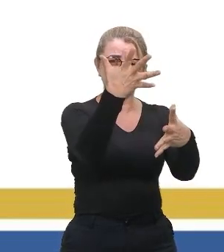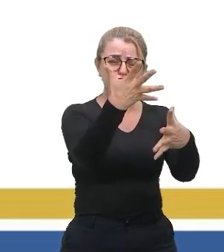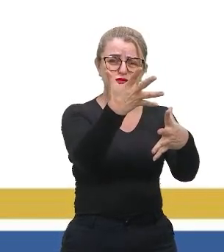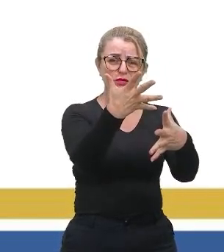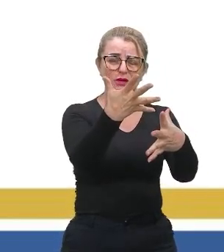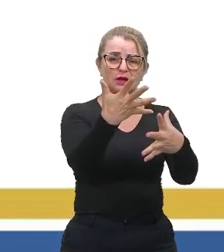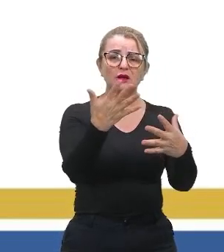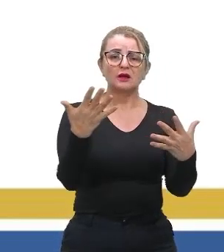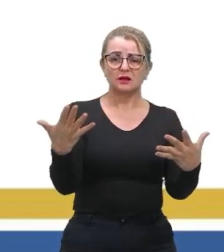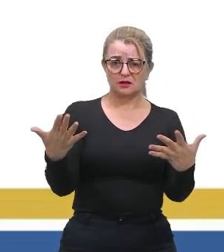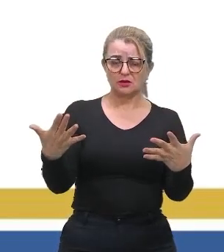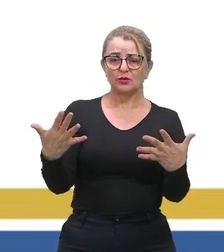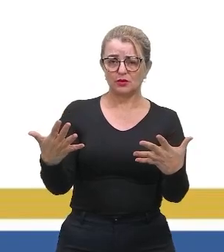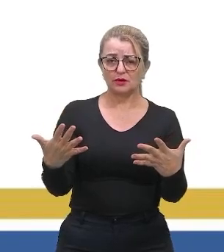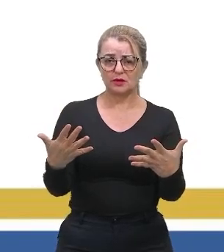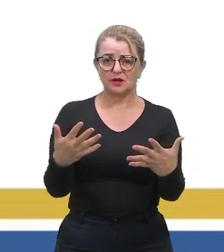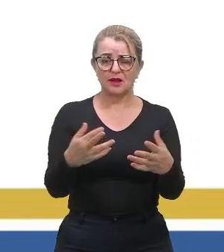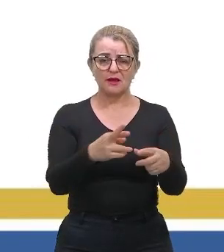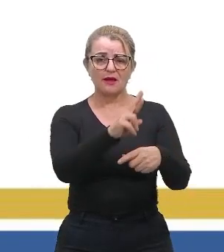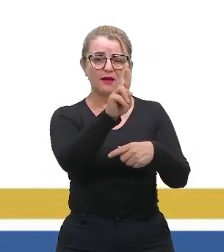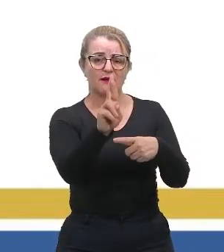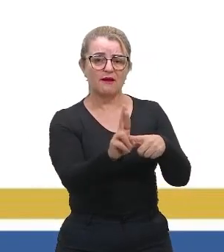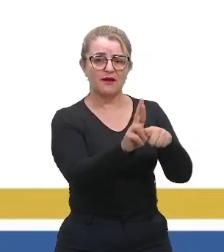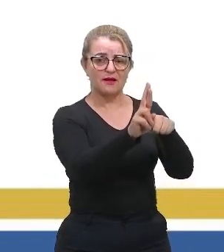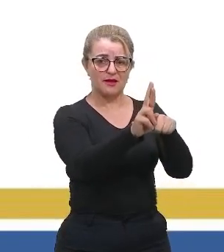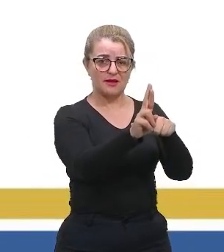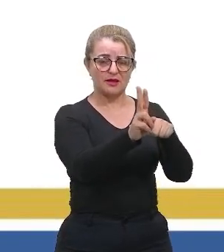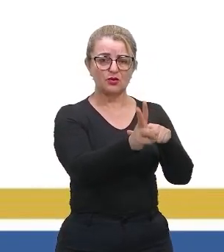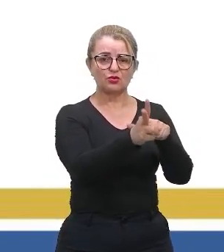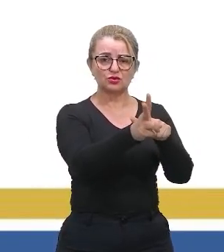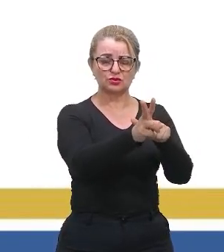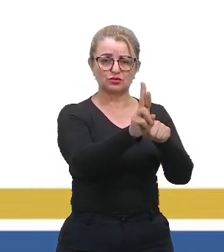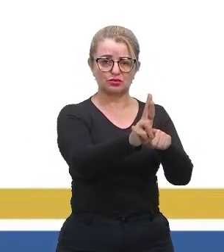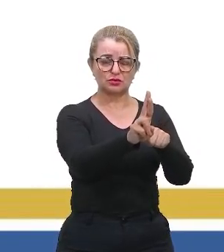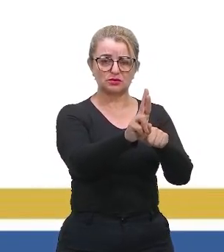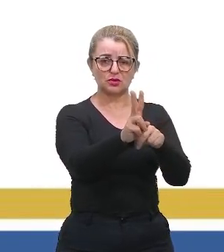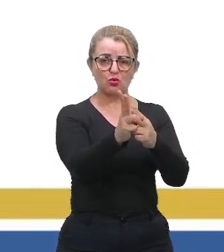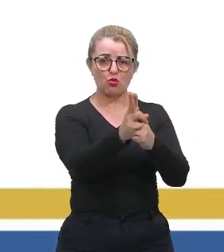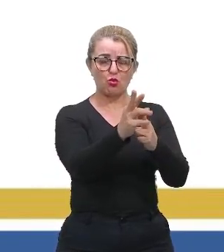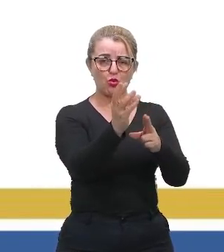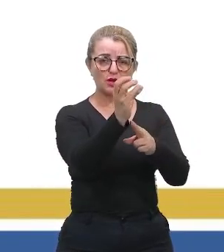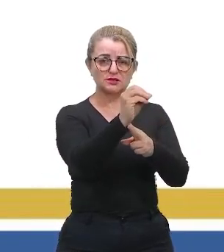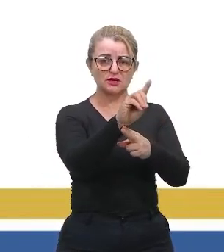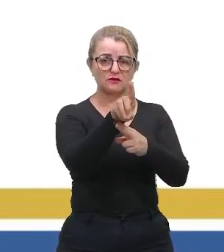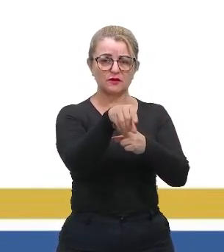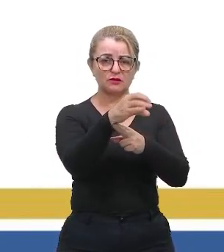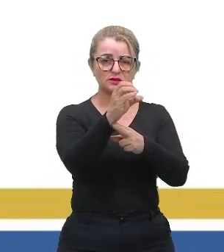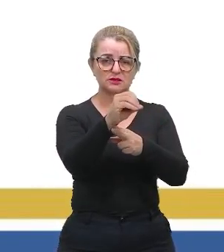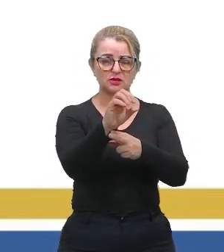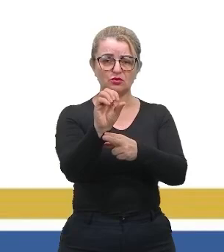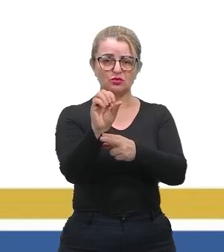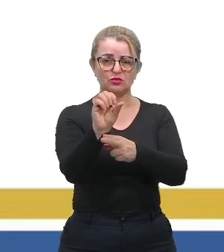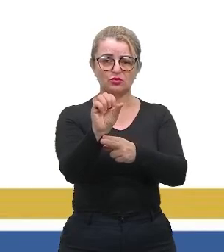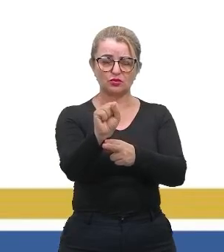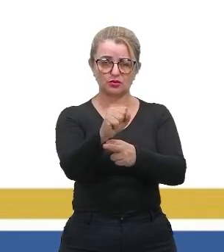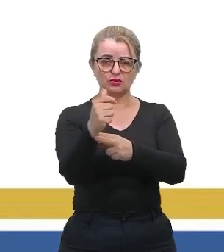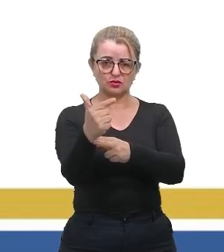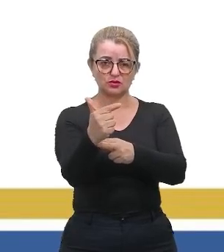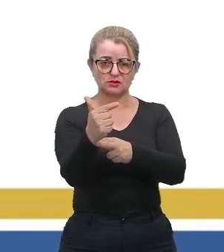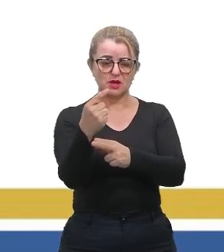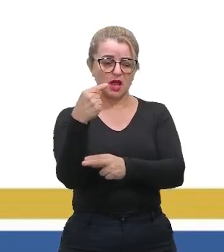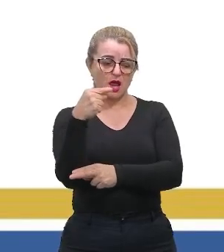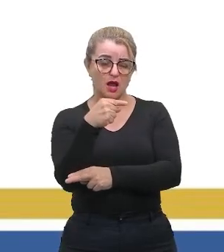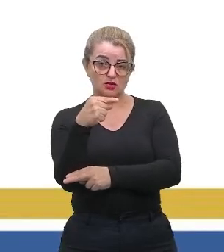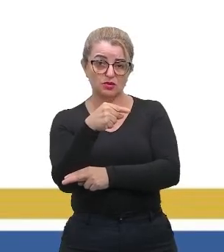Aí ele te dá, considere R, que é uma constante, igual a 0,082, e aí do lado tem as